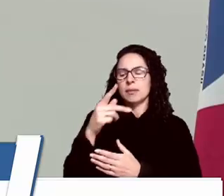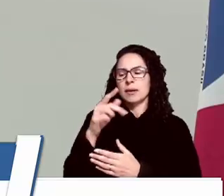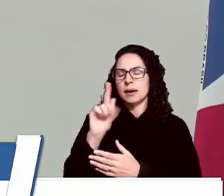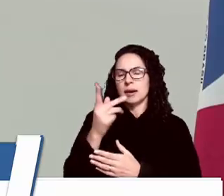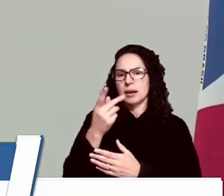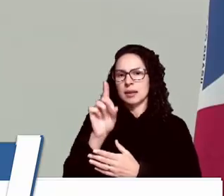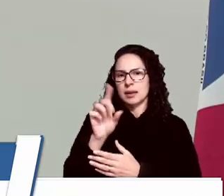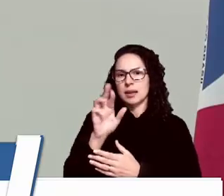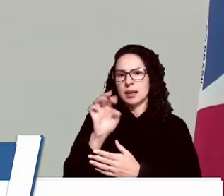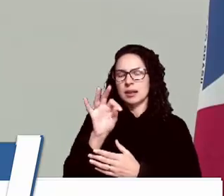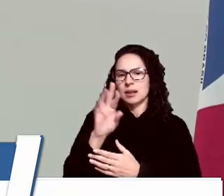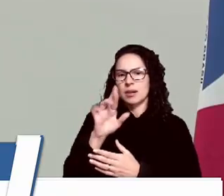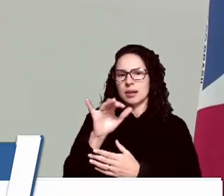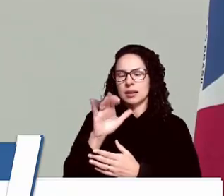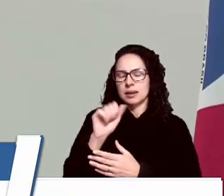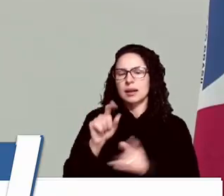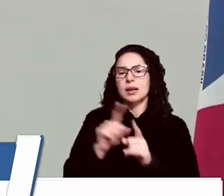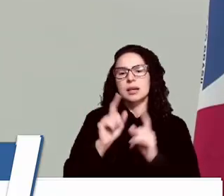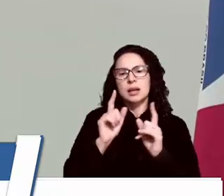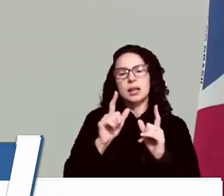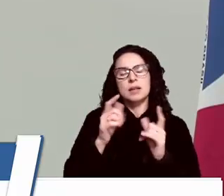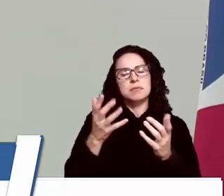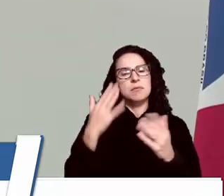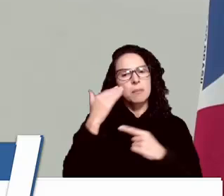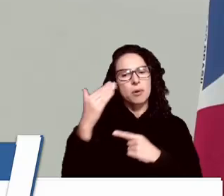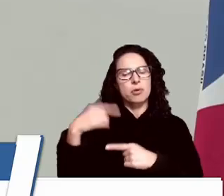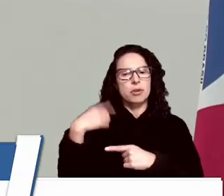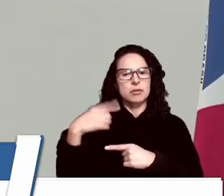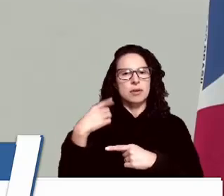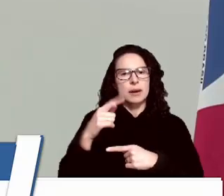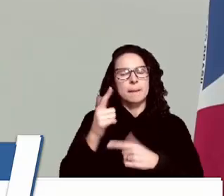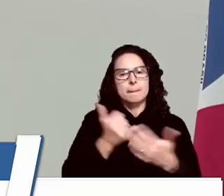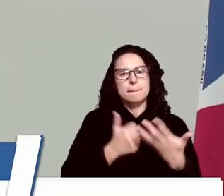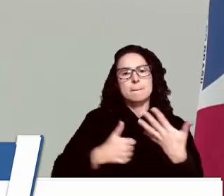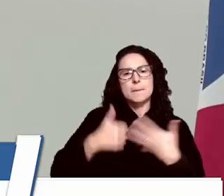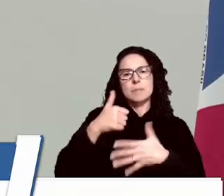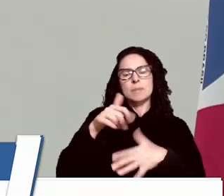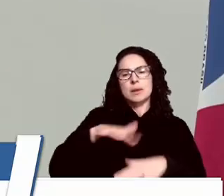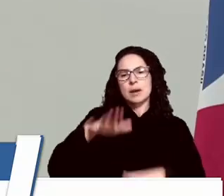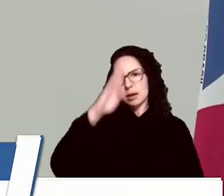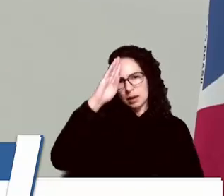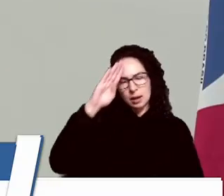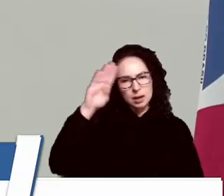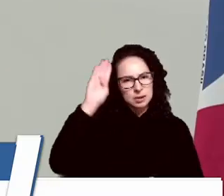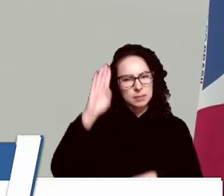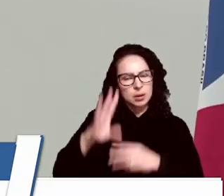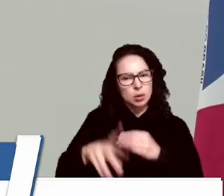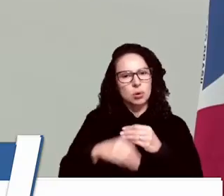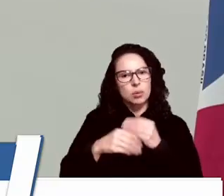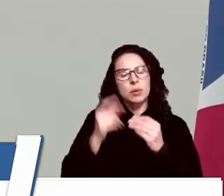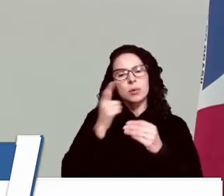jurídica, além de ser um respeitado advogado, tem se destacado na área acadêmica. Contribui significativamente para a formação de